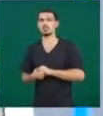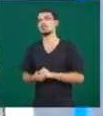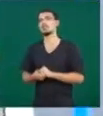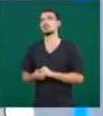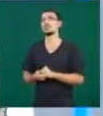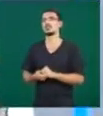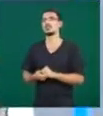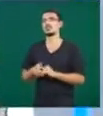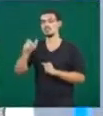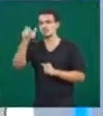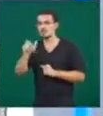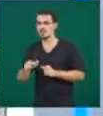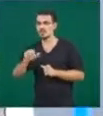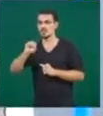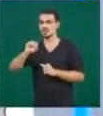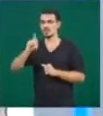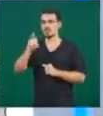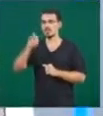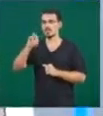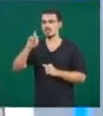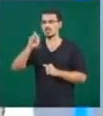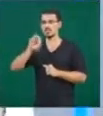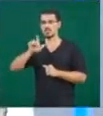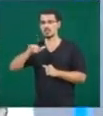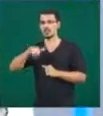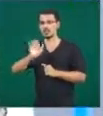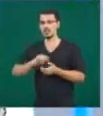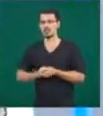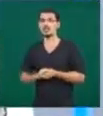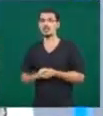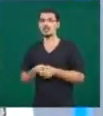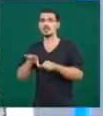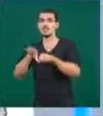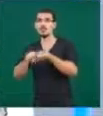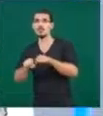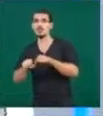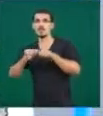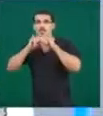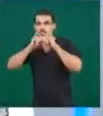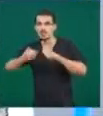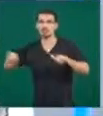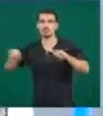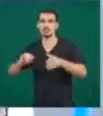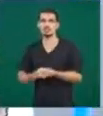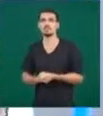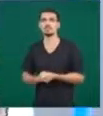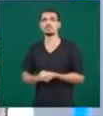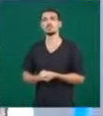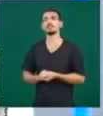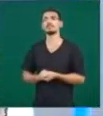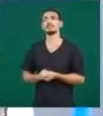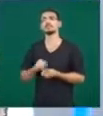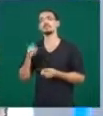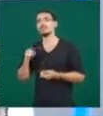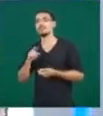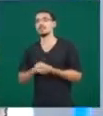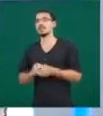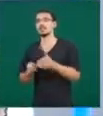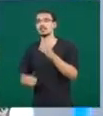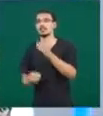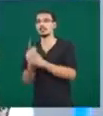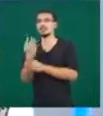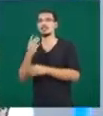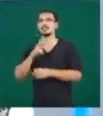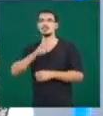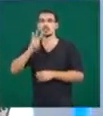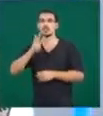Shirley Hilgert. A Shirley é uma mulher formada em publicidade e propaganda. E ela criou um blog que